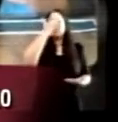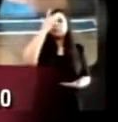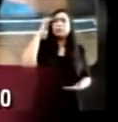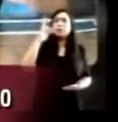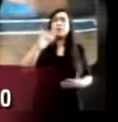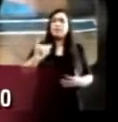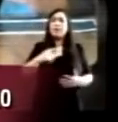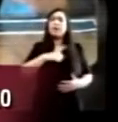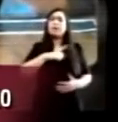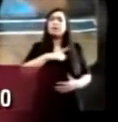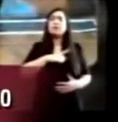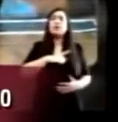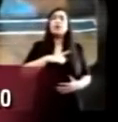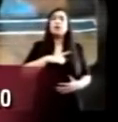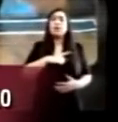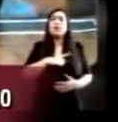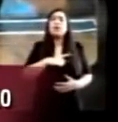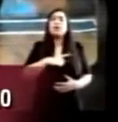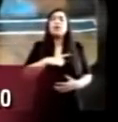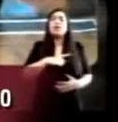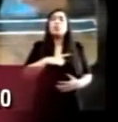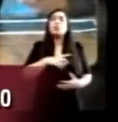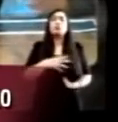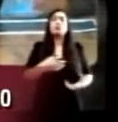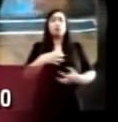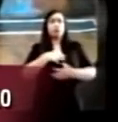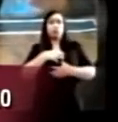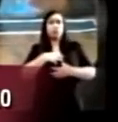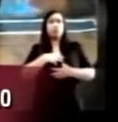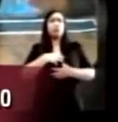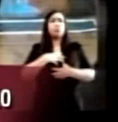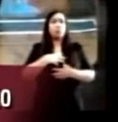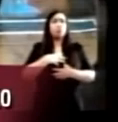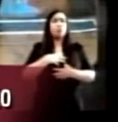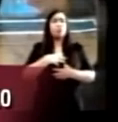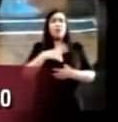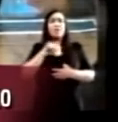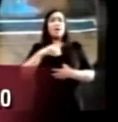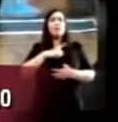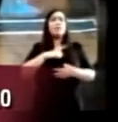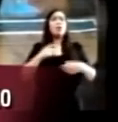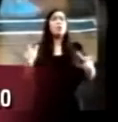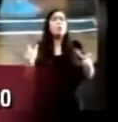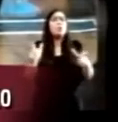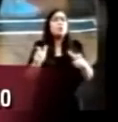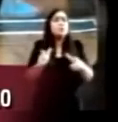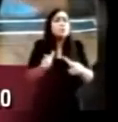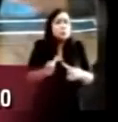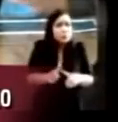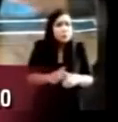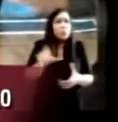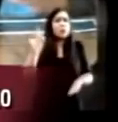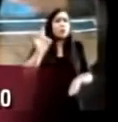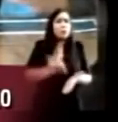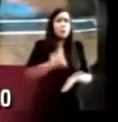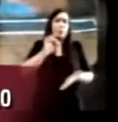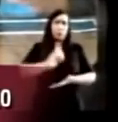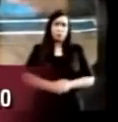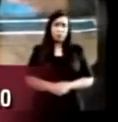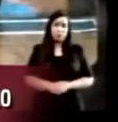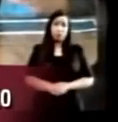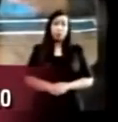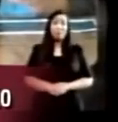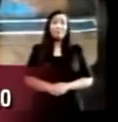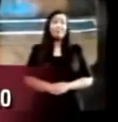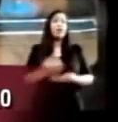teria um comportamento semelhante ao que ela estava tendo e que haveria uma diminuição realmente de casos.